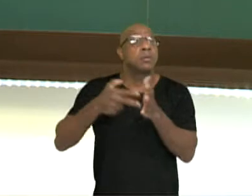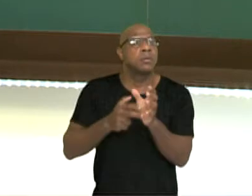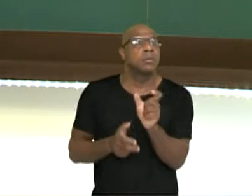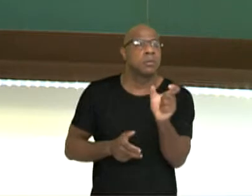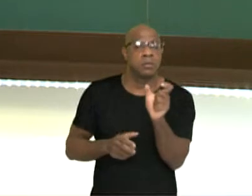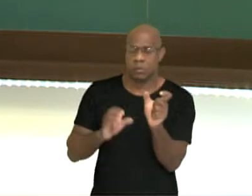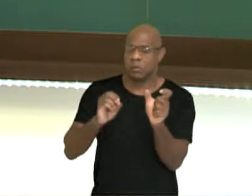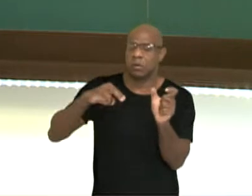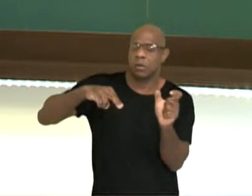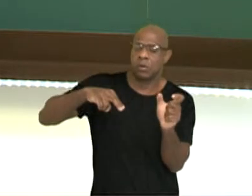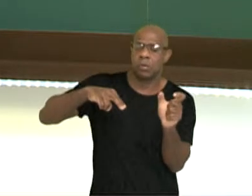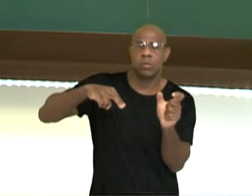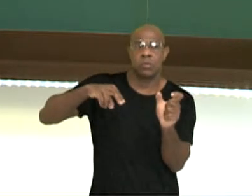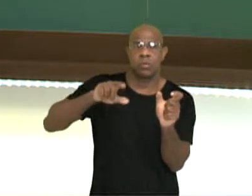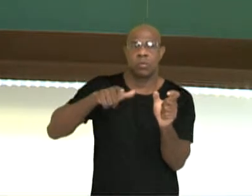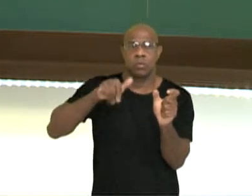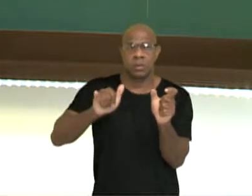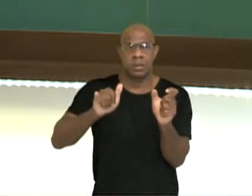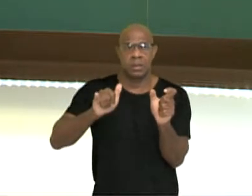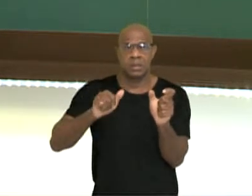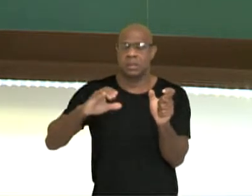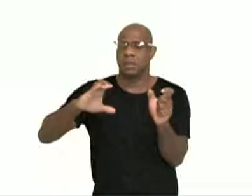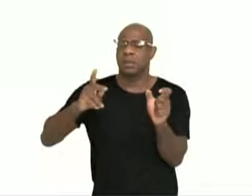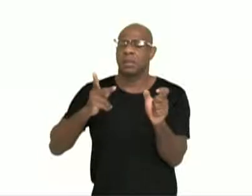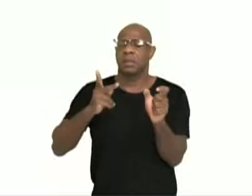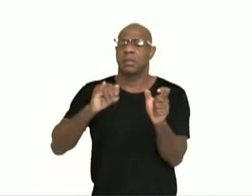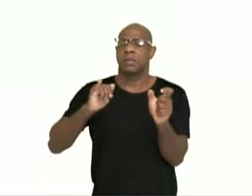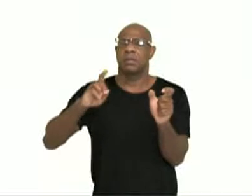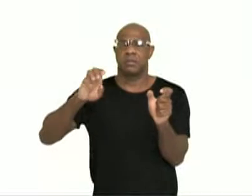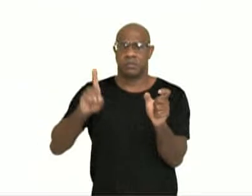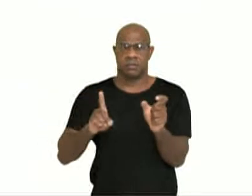expressão only child. Responde no teu caderno.